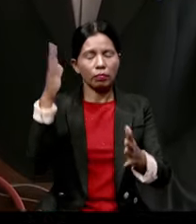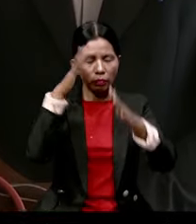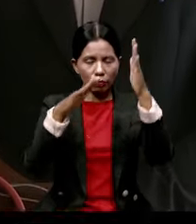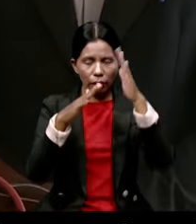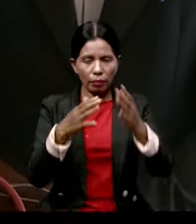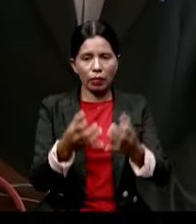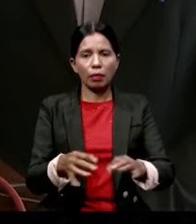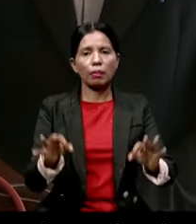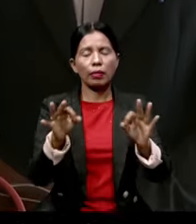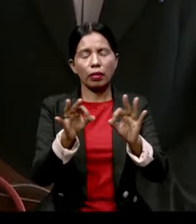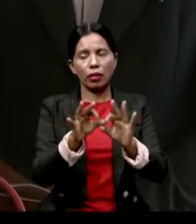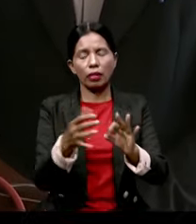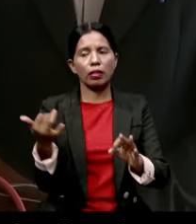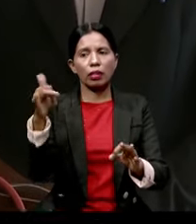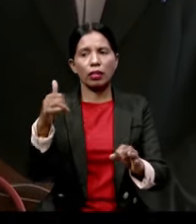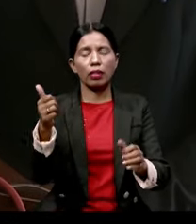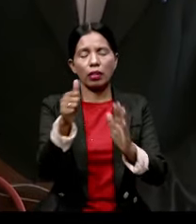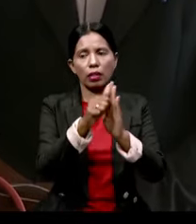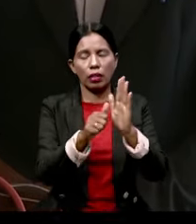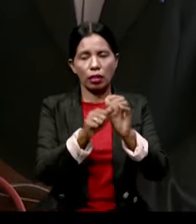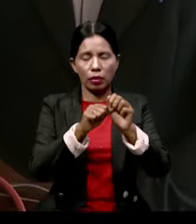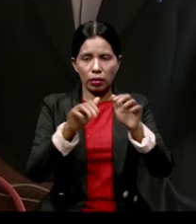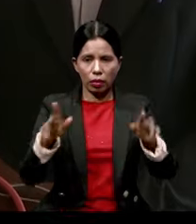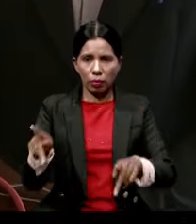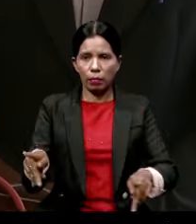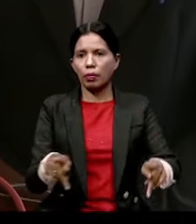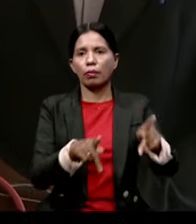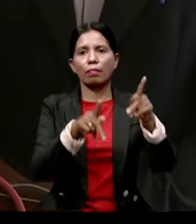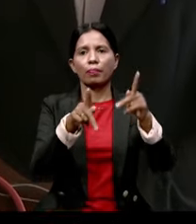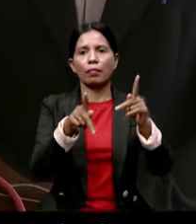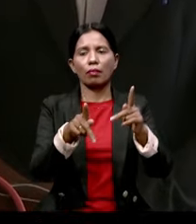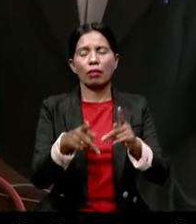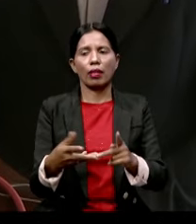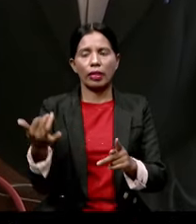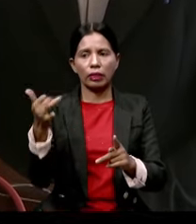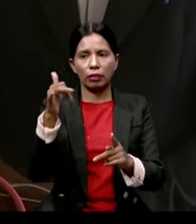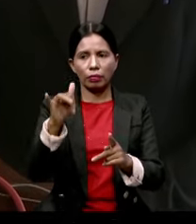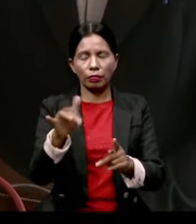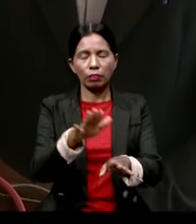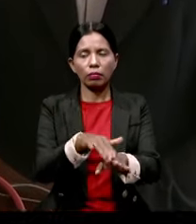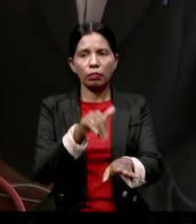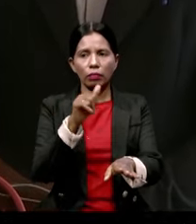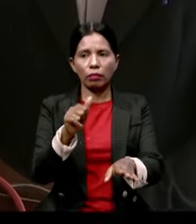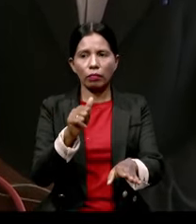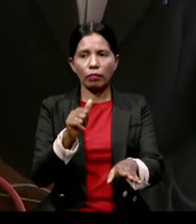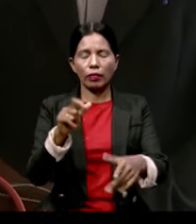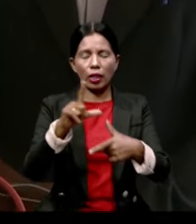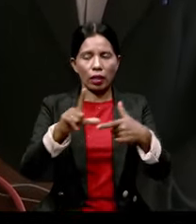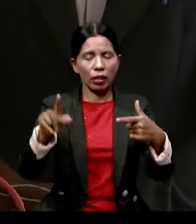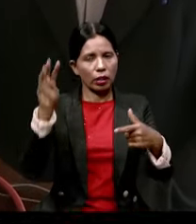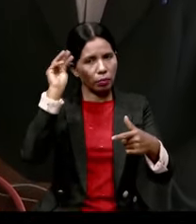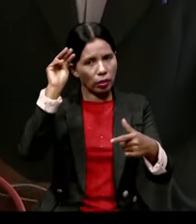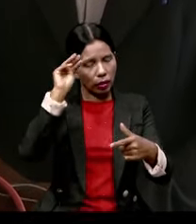maka itania agente da administração pública nebe maka rekruta hela iha kada linha